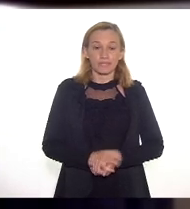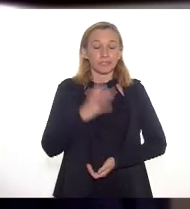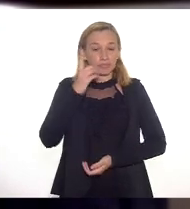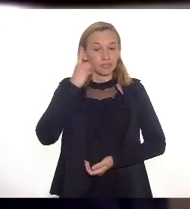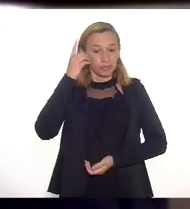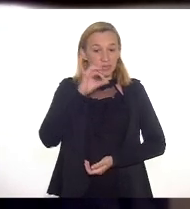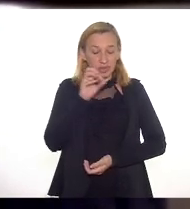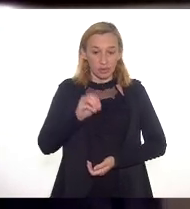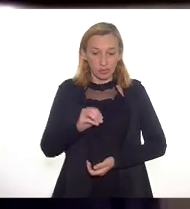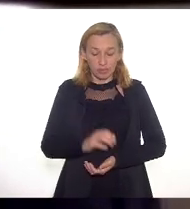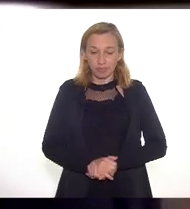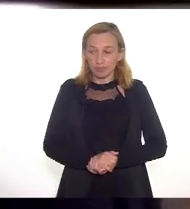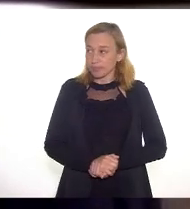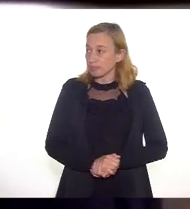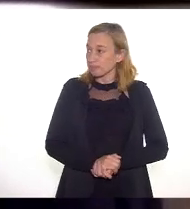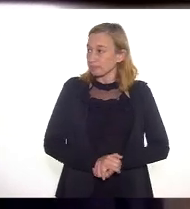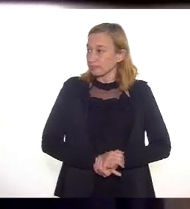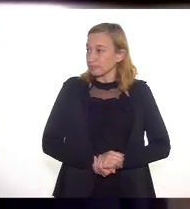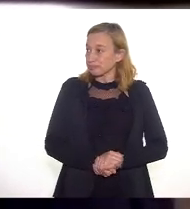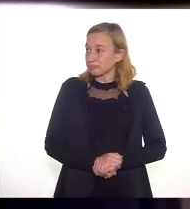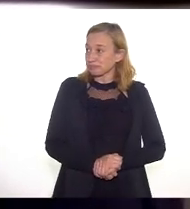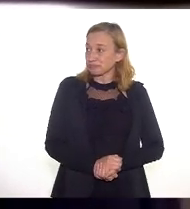Deputado Dionísio Lins.